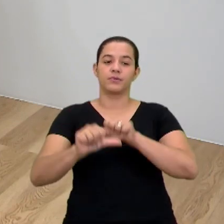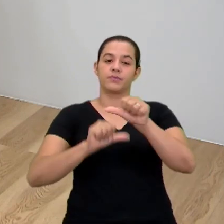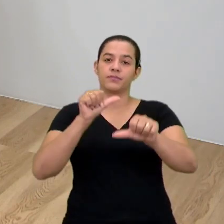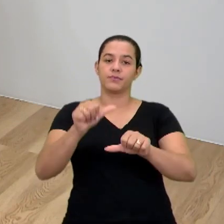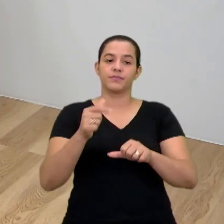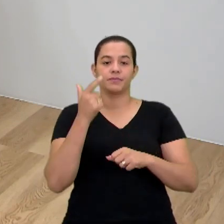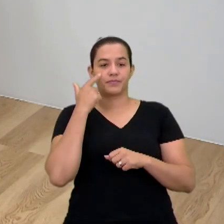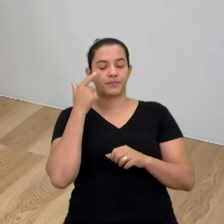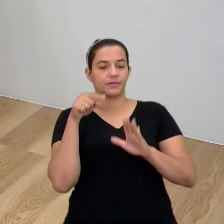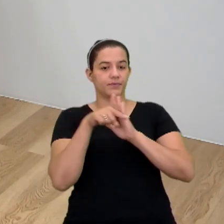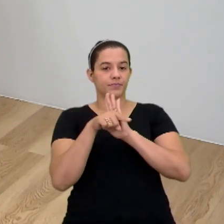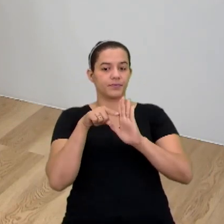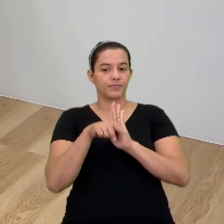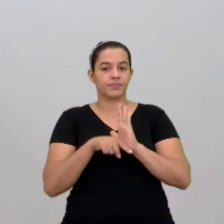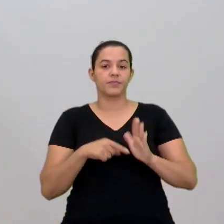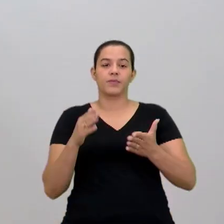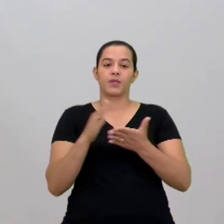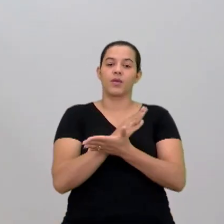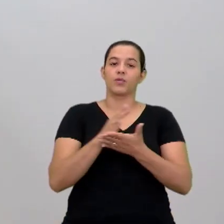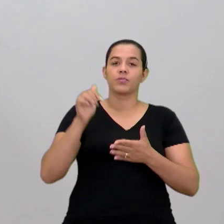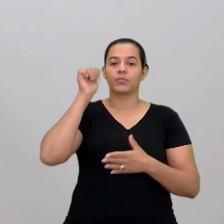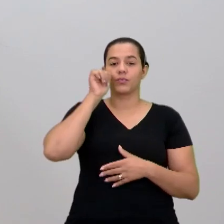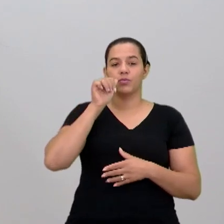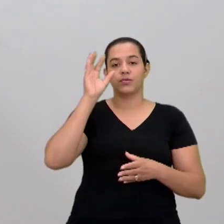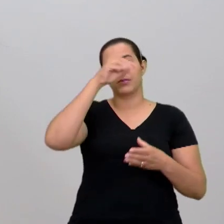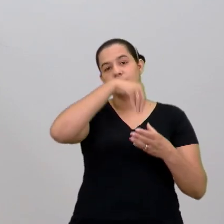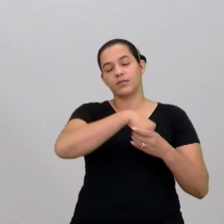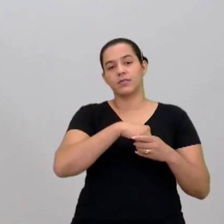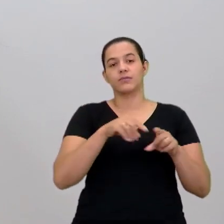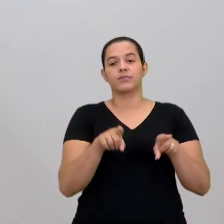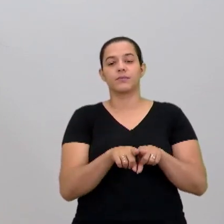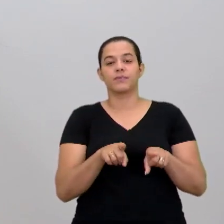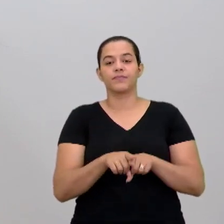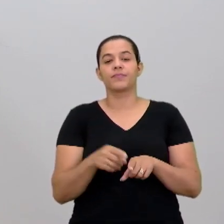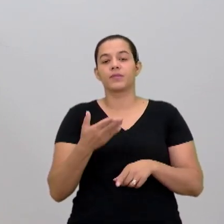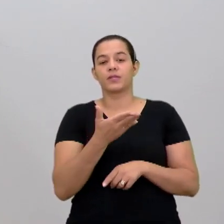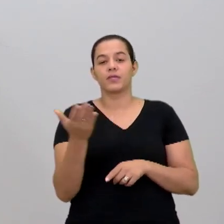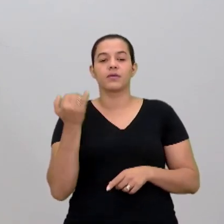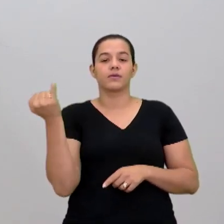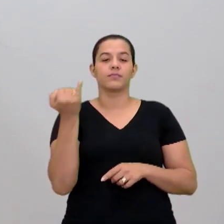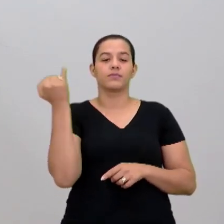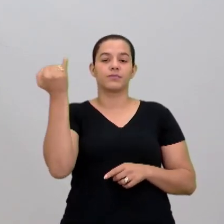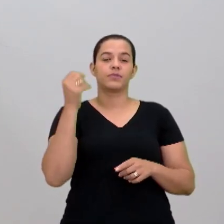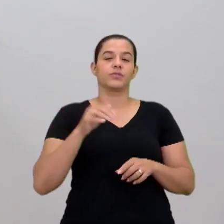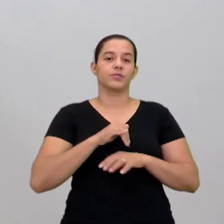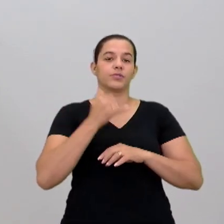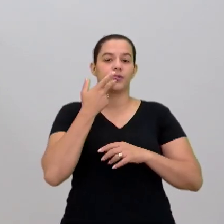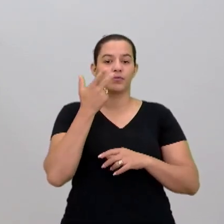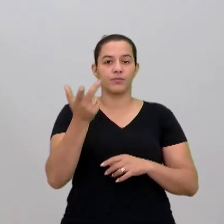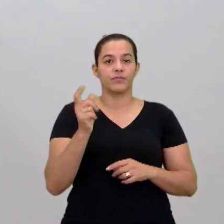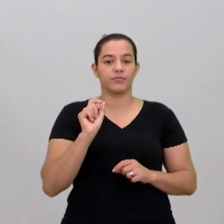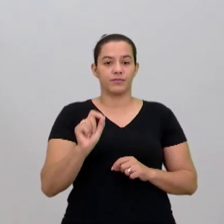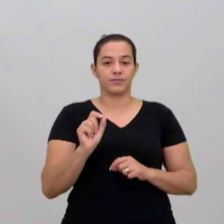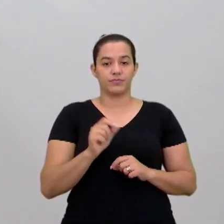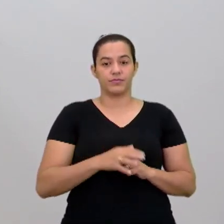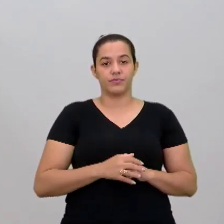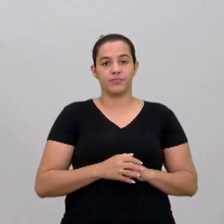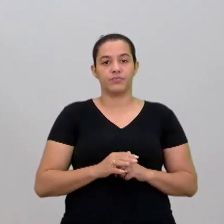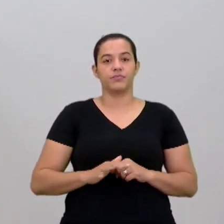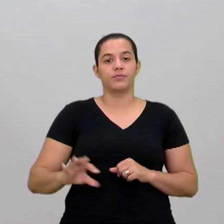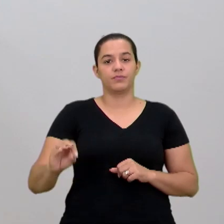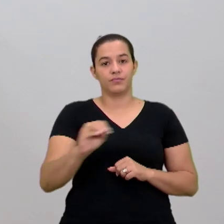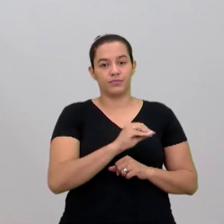aí observações a fazer sobre a mulher no quadro administrativo. E o que é importante falar sobre isso? É aquilo que a Djamila falou. Toda aula que eu estou